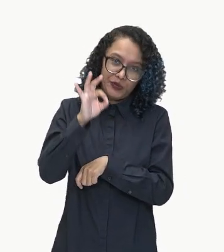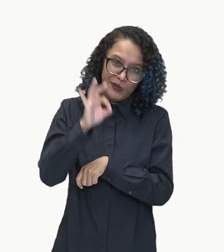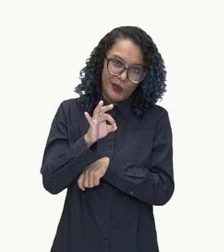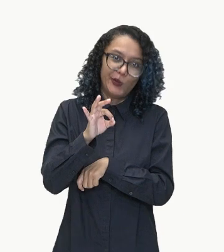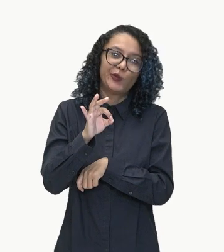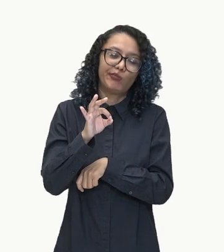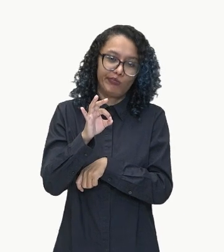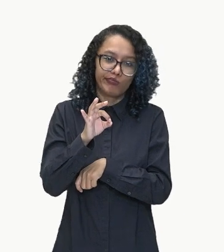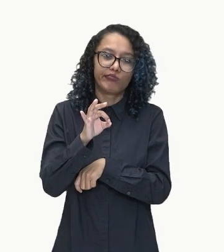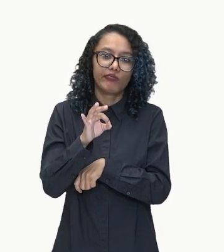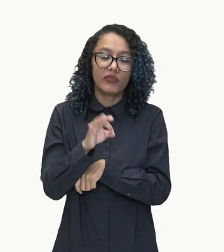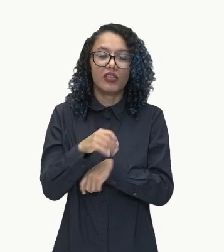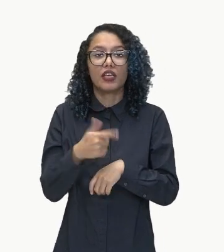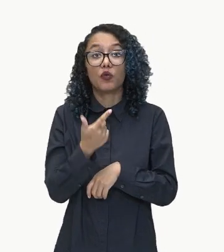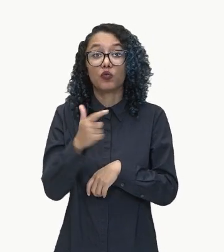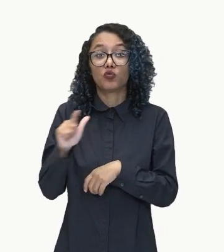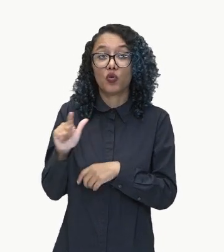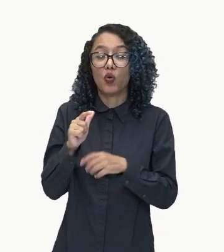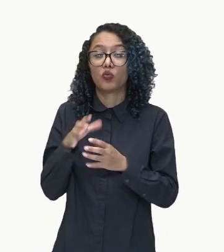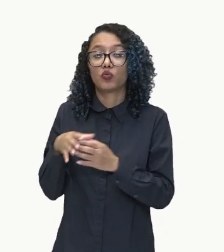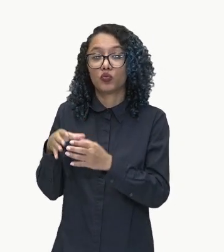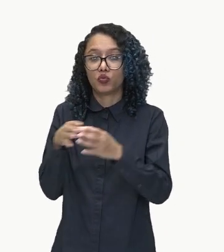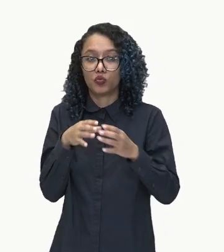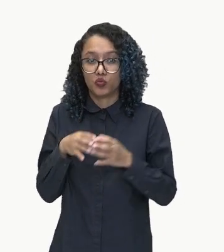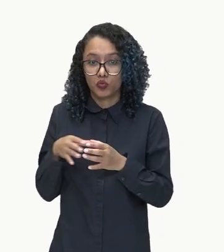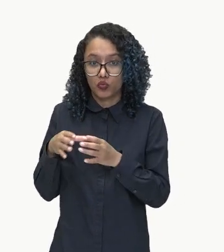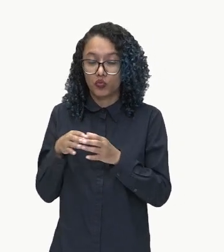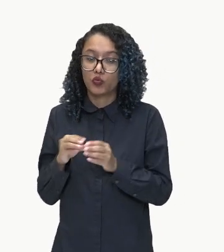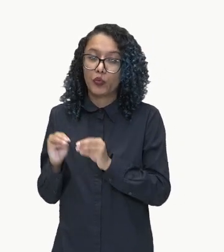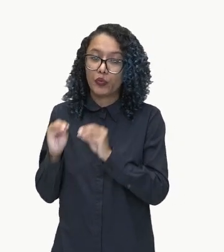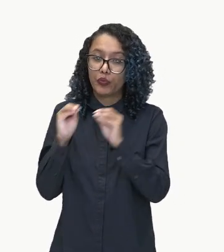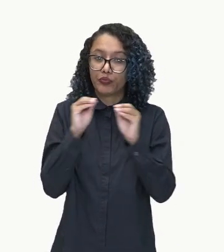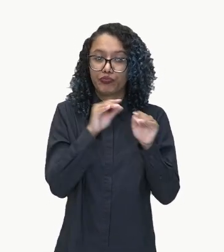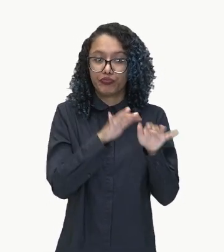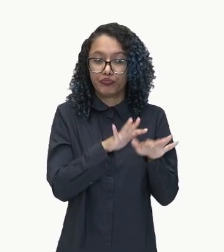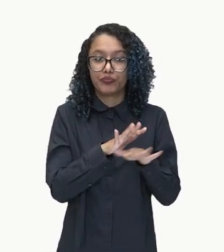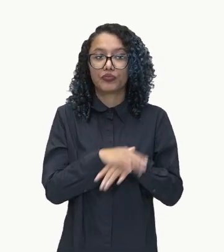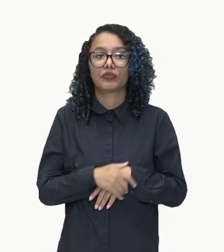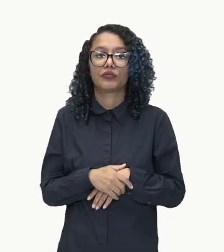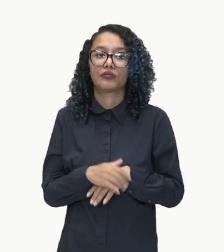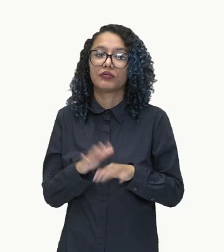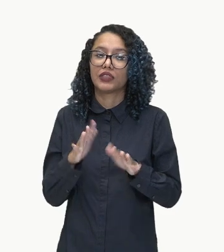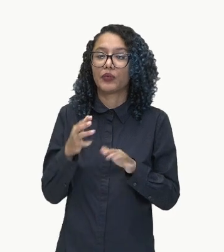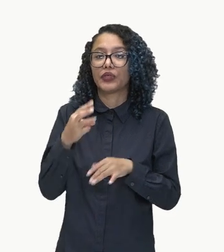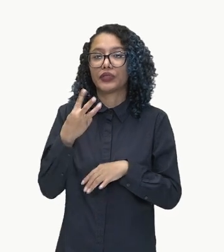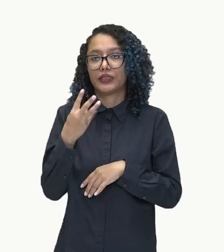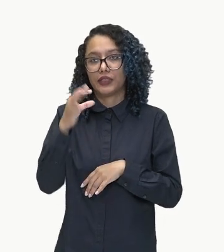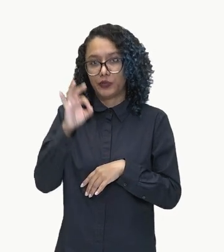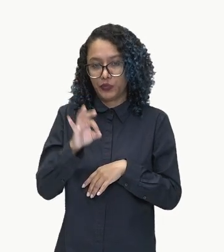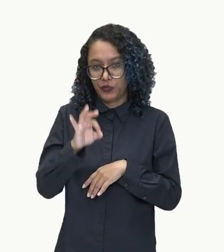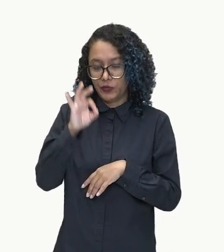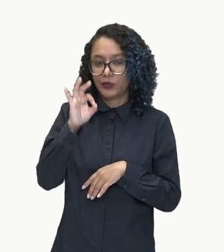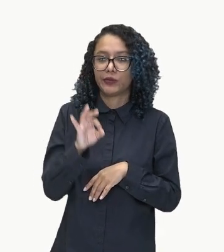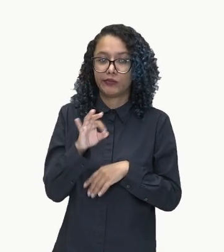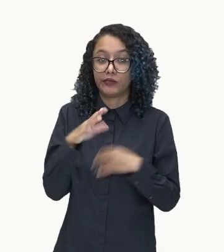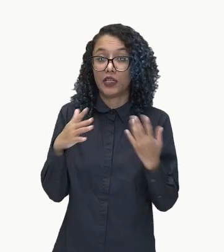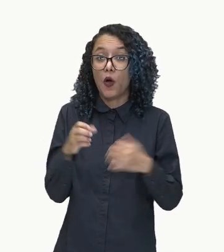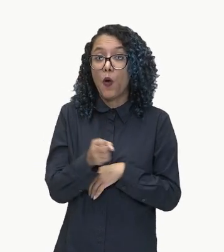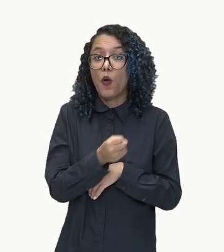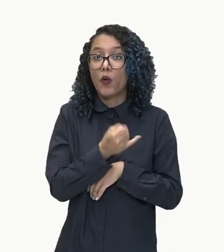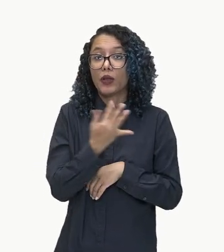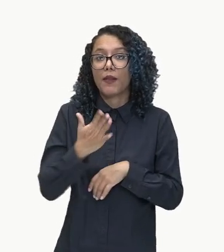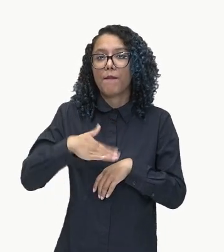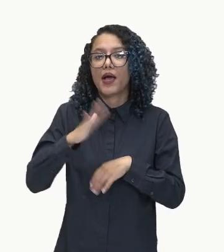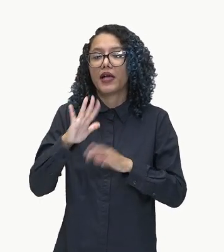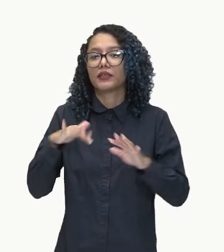1,3%. Entre outros grupos que acabam surgindo, 3% da população. Então, a quantidade maior vai estar